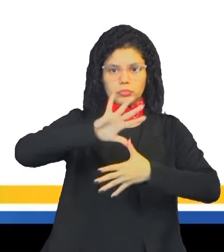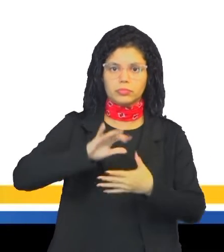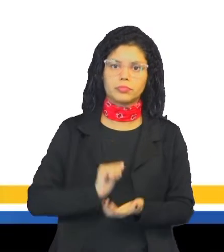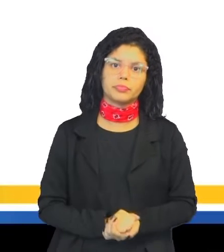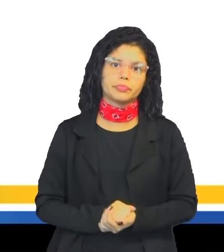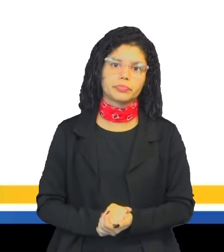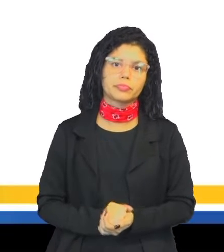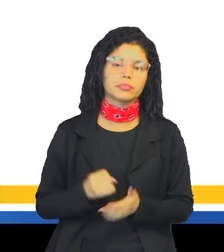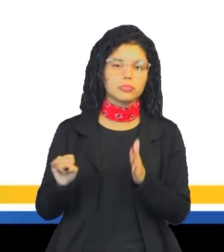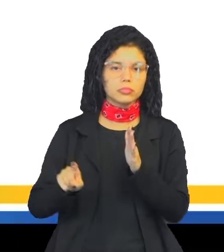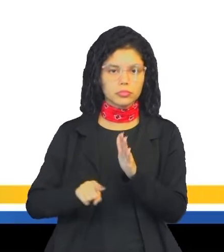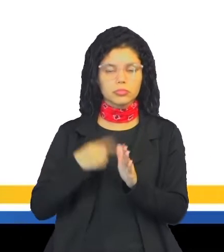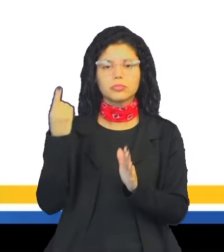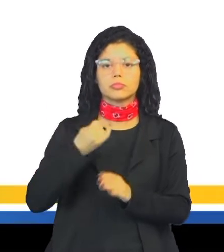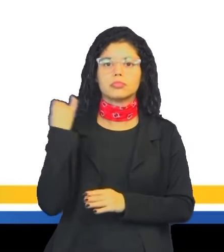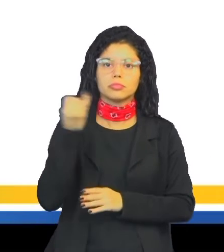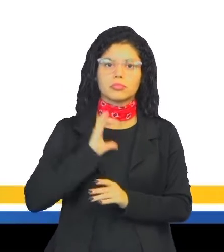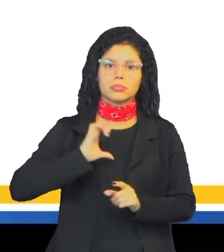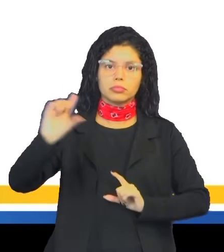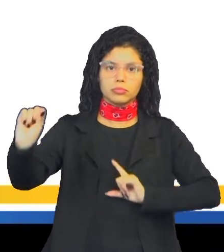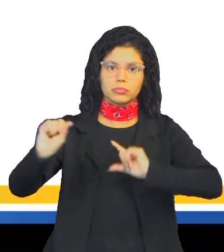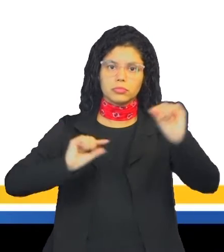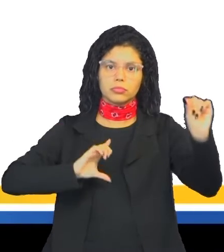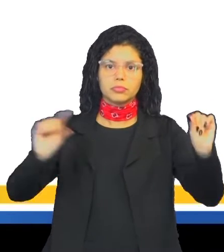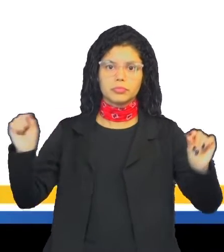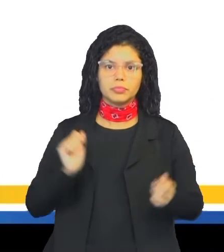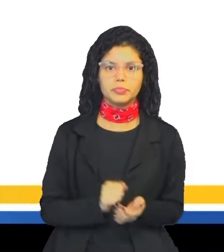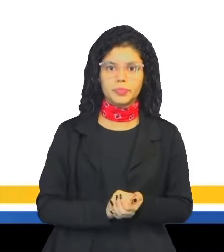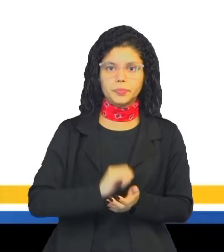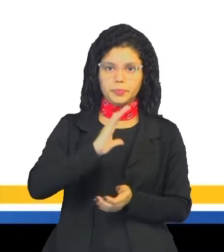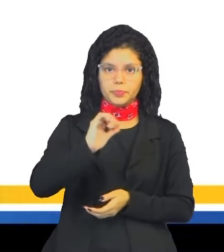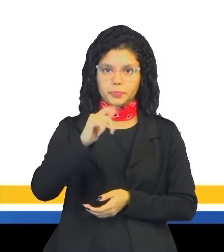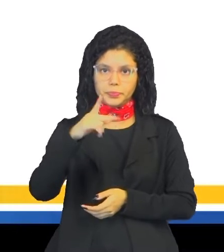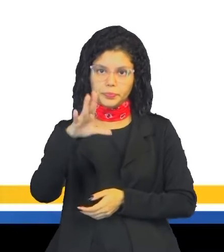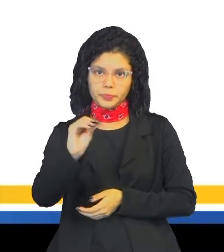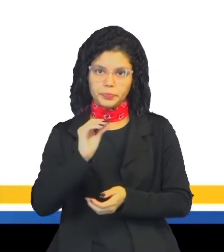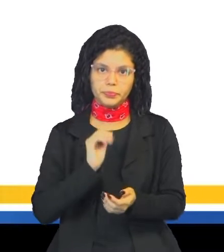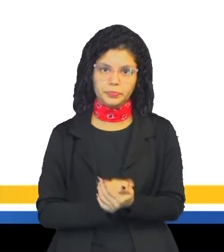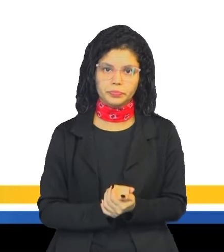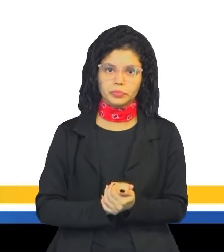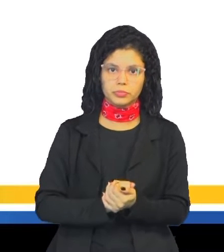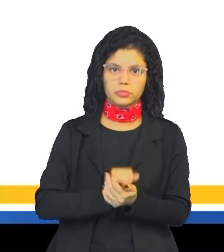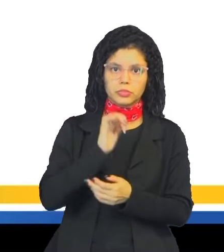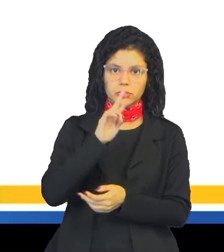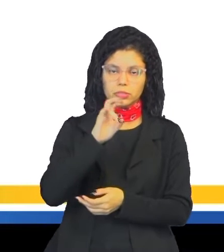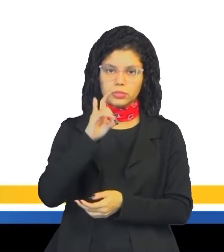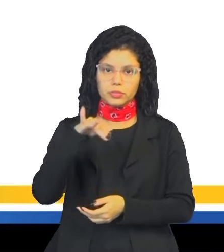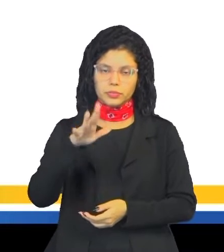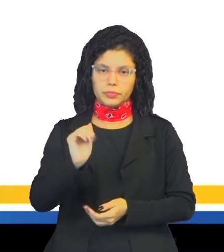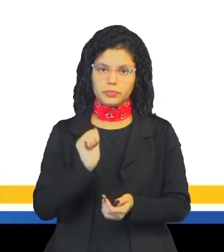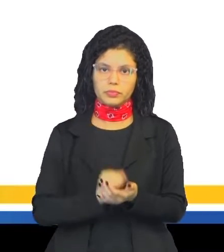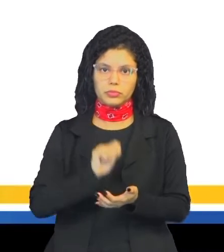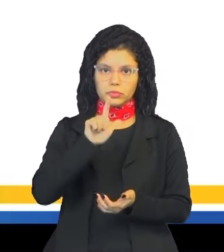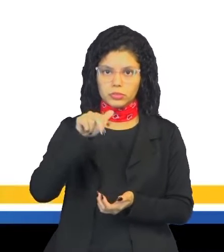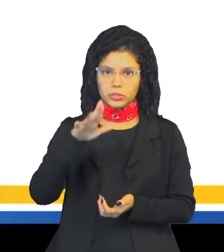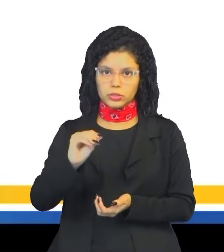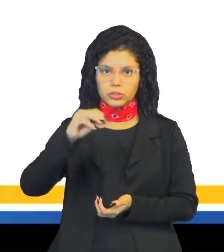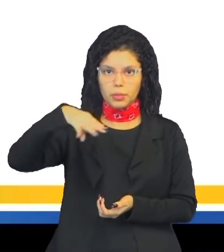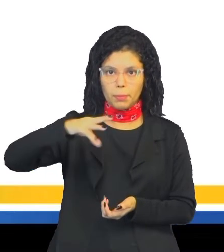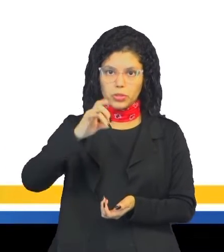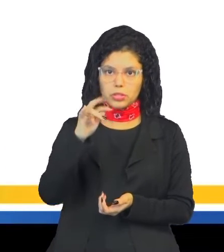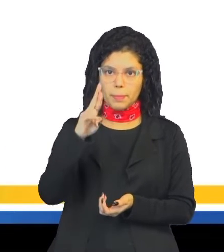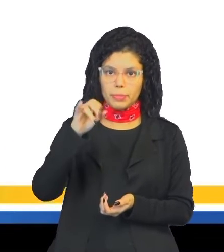Os principais portos de saída, a gente tem aí Cabo Verde, São Jorge da Mina, Angola e